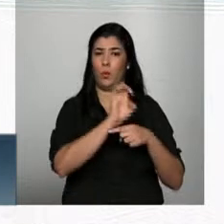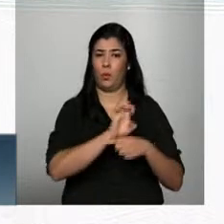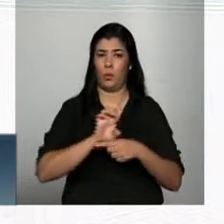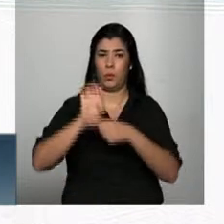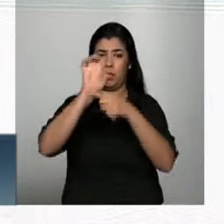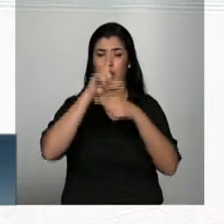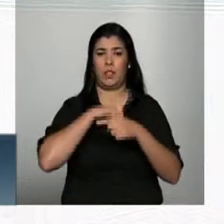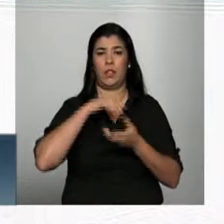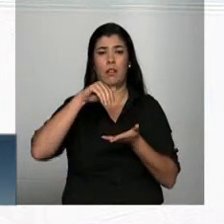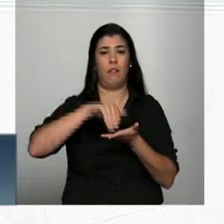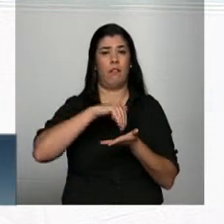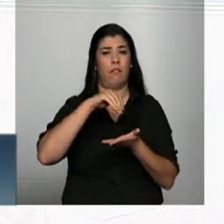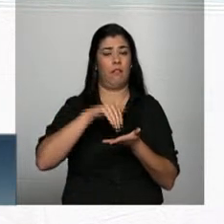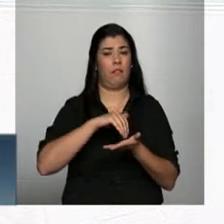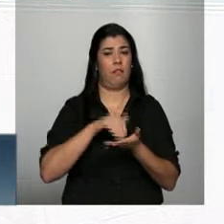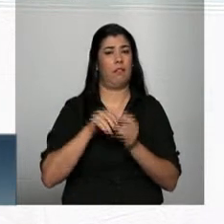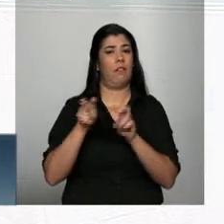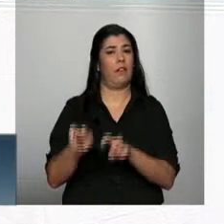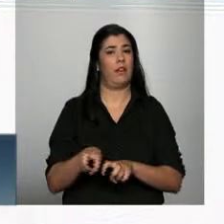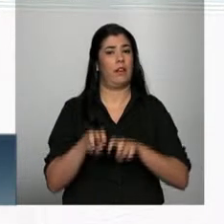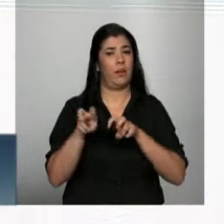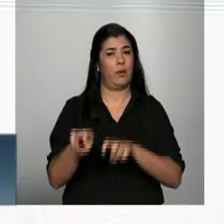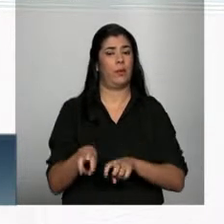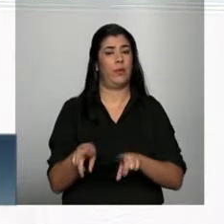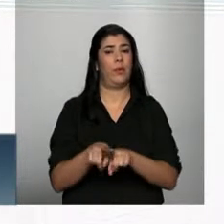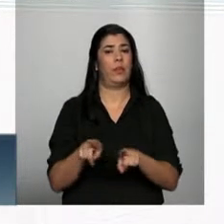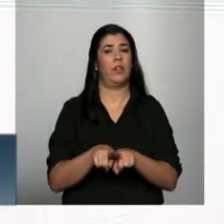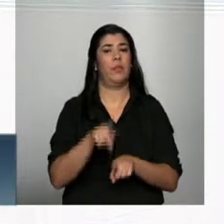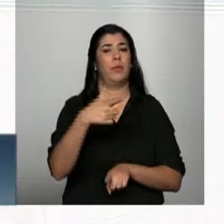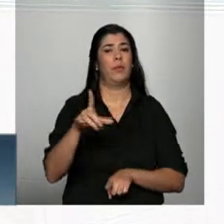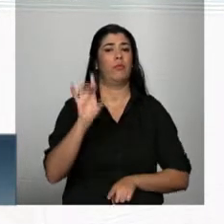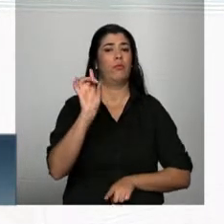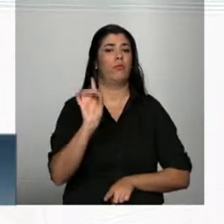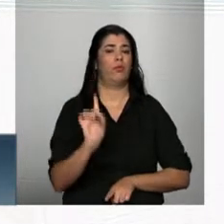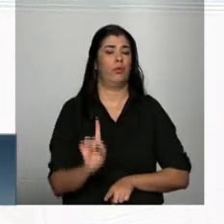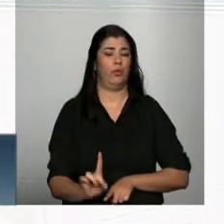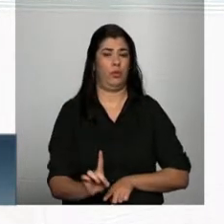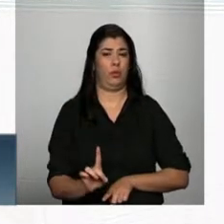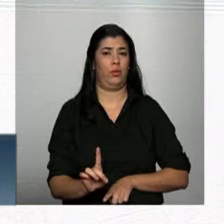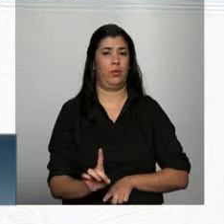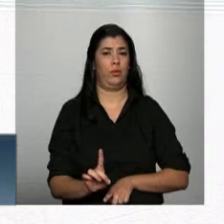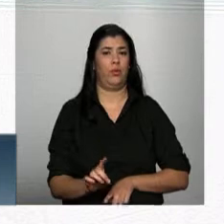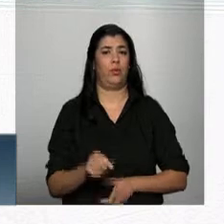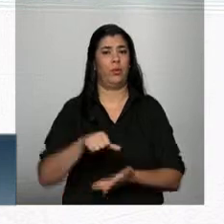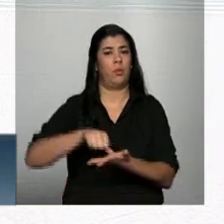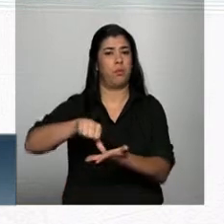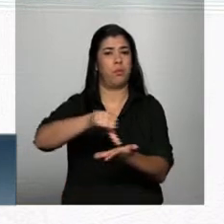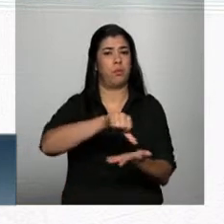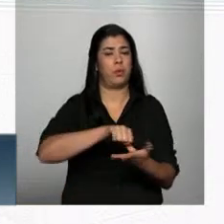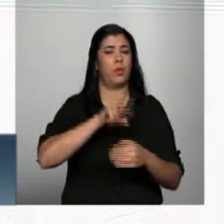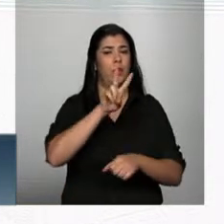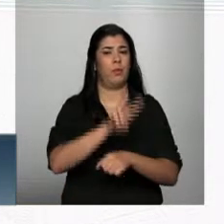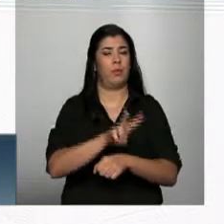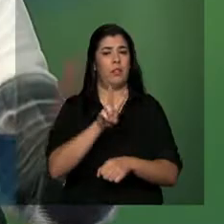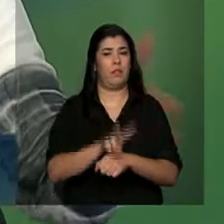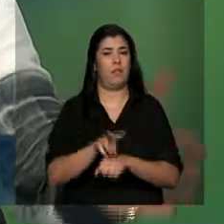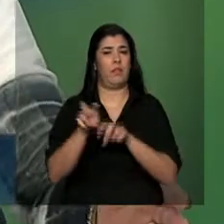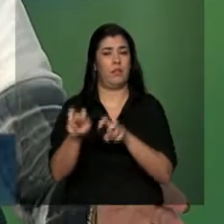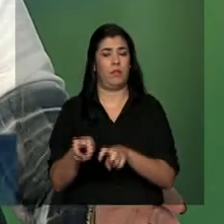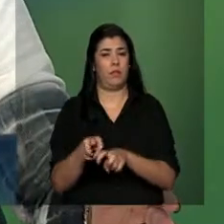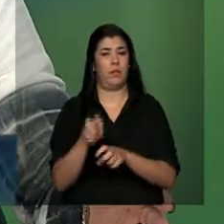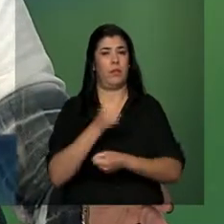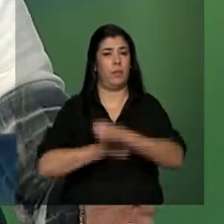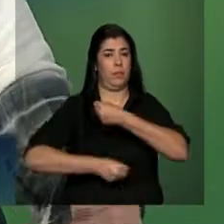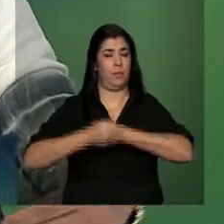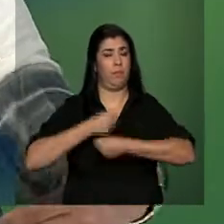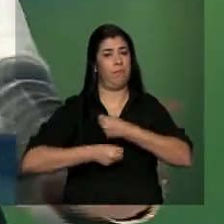de agricultura, mas também têm as secretarias ou diretorias, os seus órgãos executores de defesa agropecuária. O ano